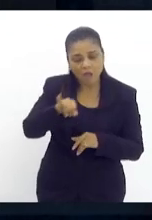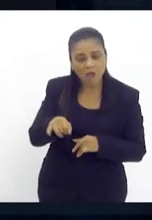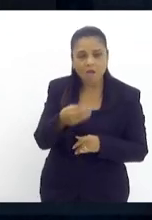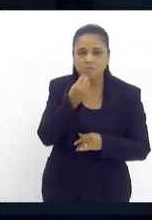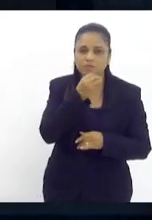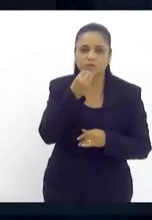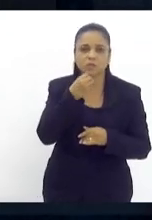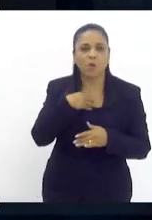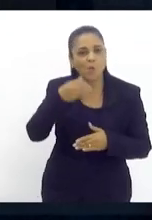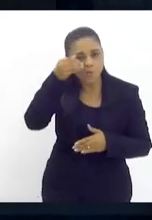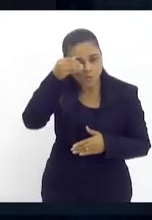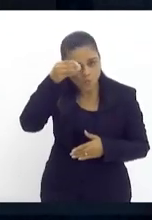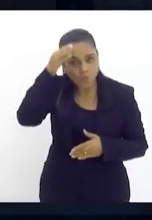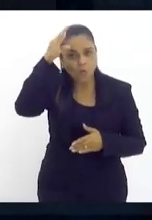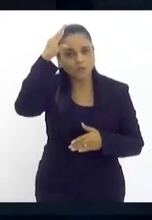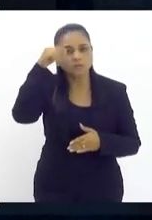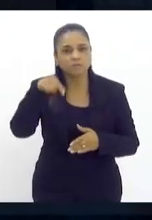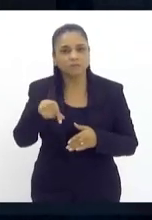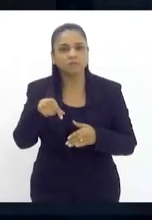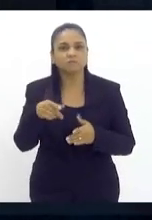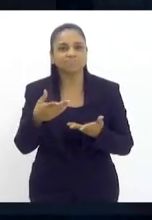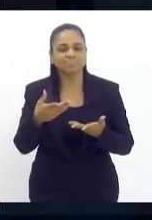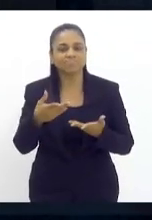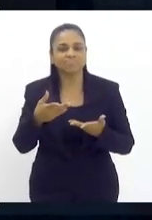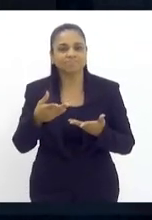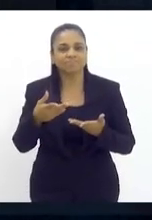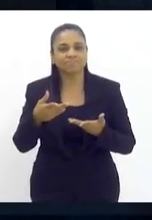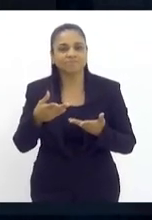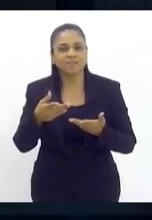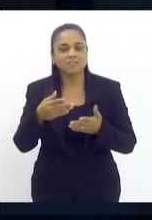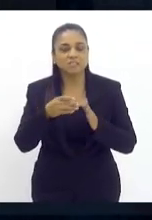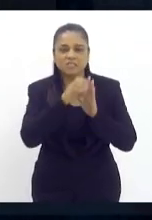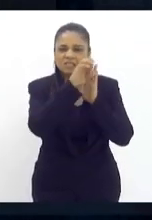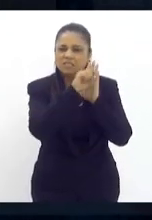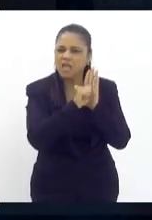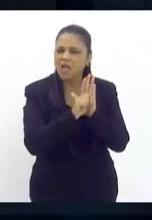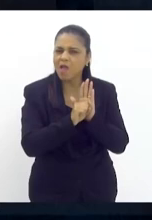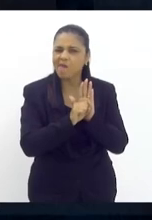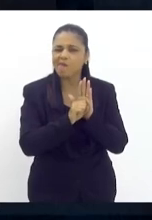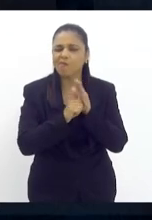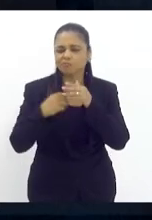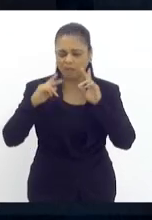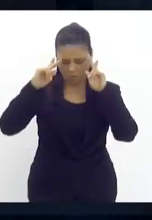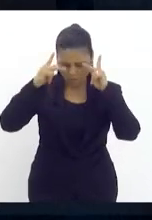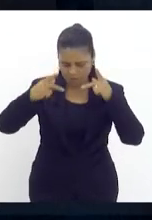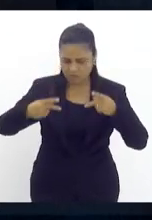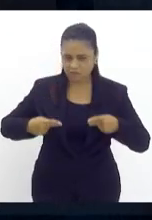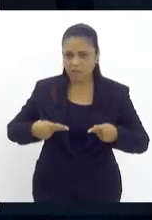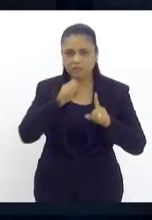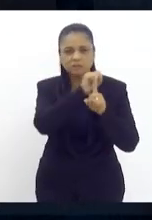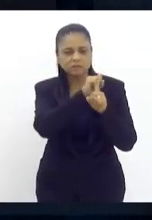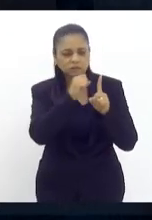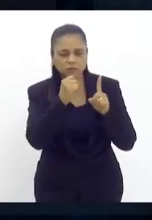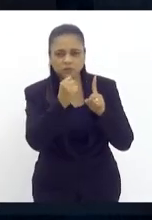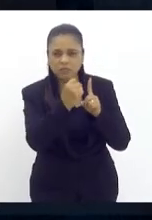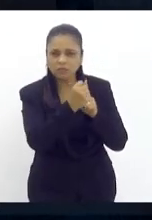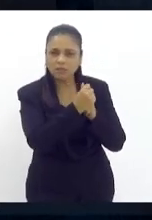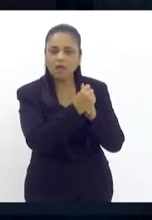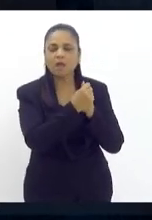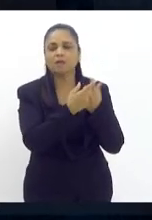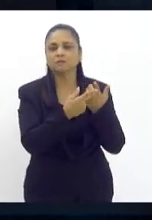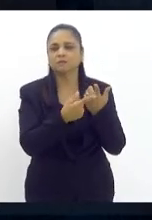do conhecimento, né, trazido de séculos aí de humanidade, de sociedades, né,